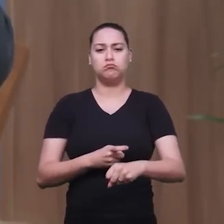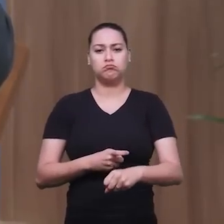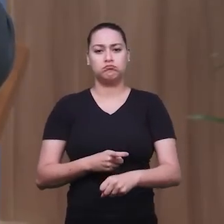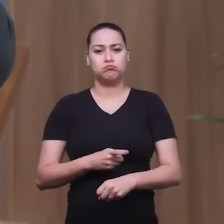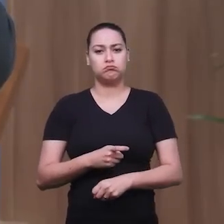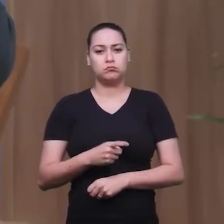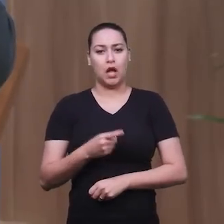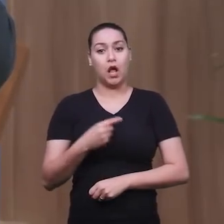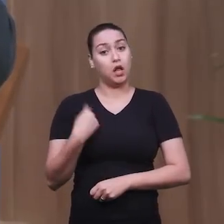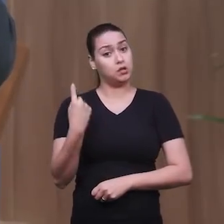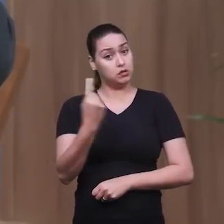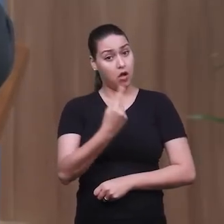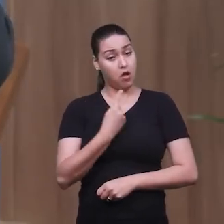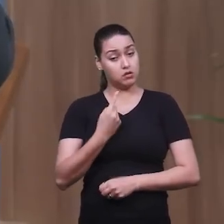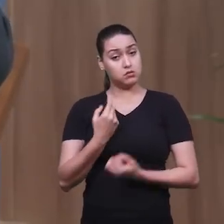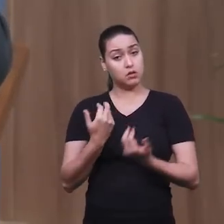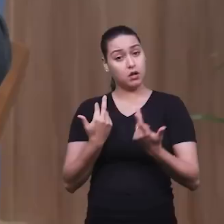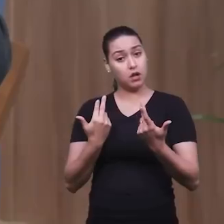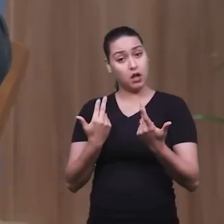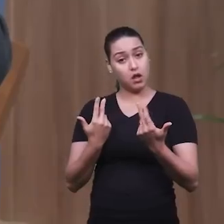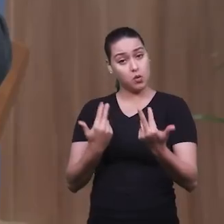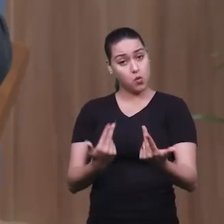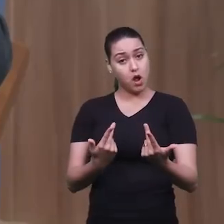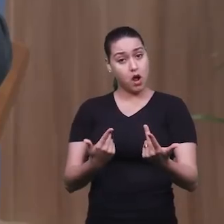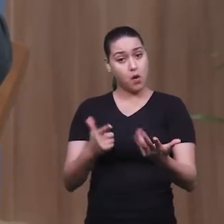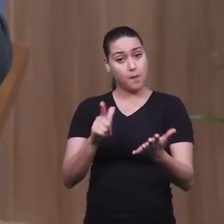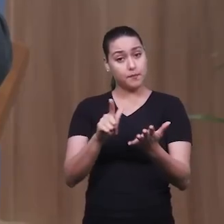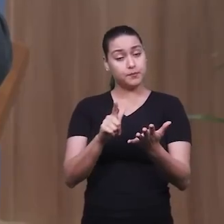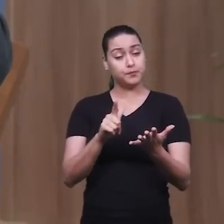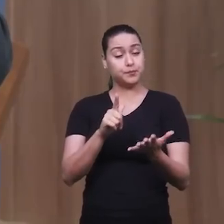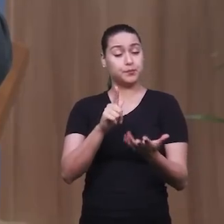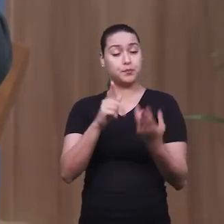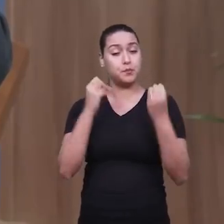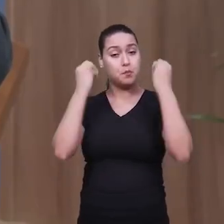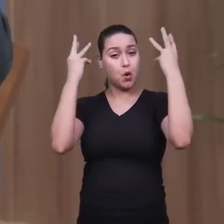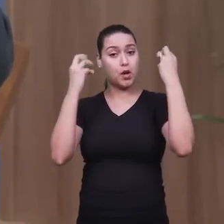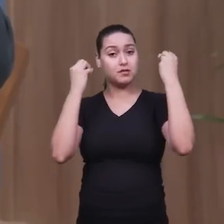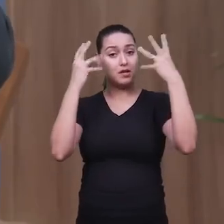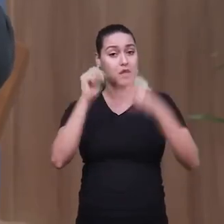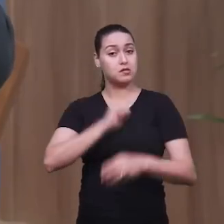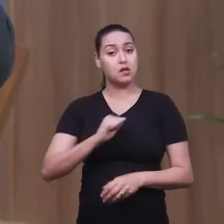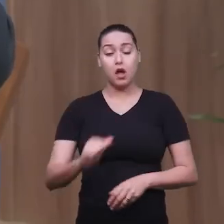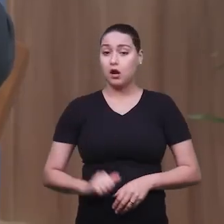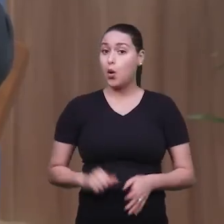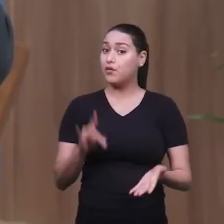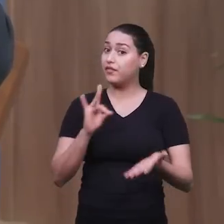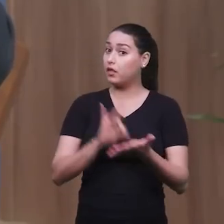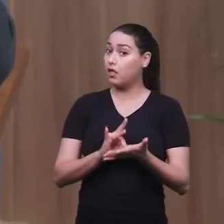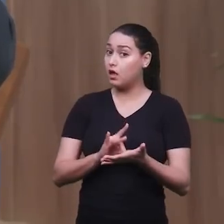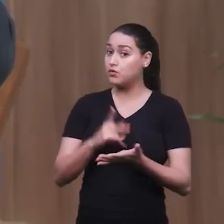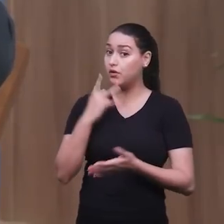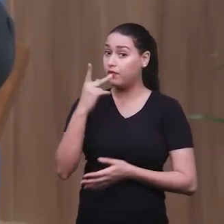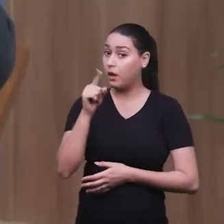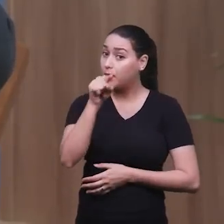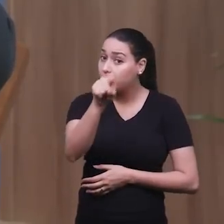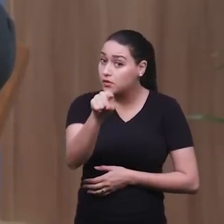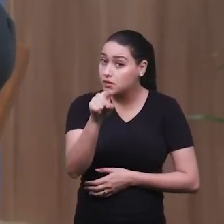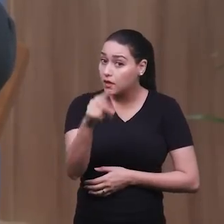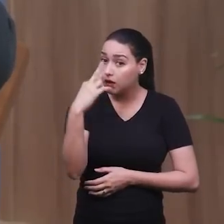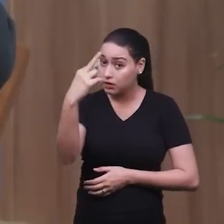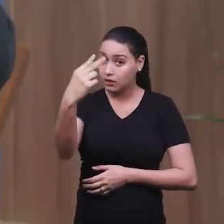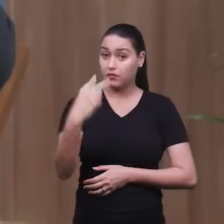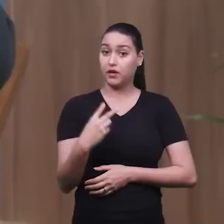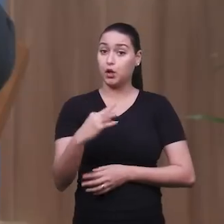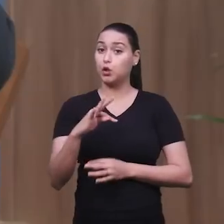duros. Não. Nosso papel aqui é o papel de Moisés e Arão. É verdade. É a verdade. É dizer a você